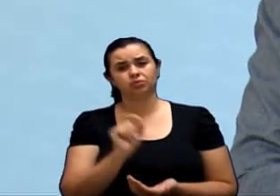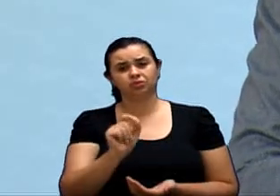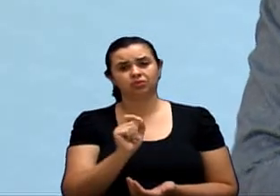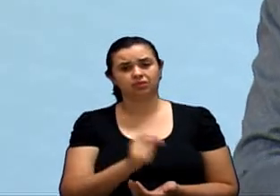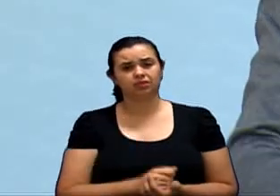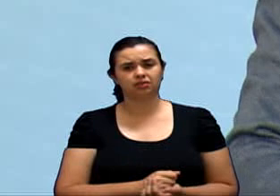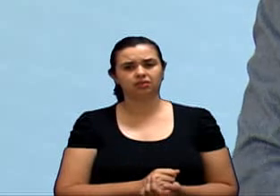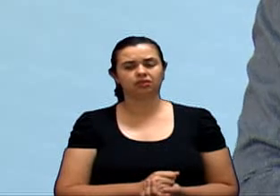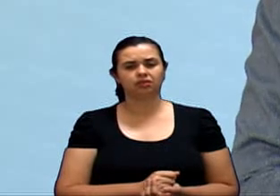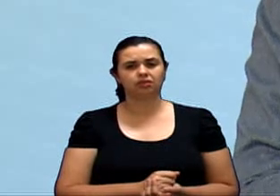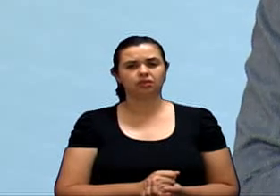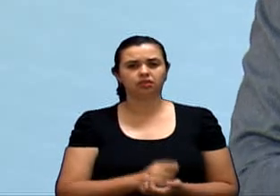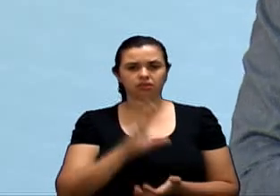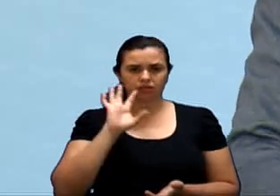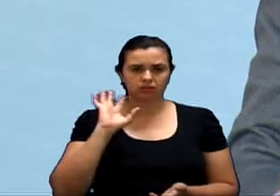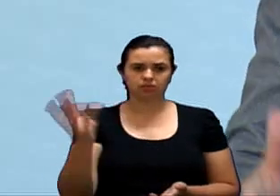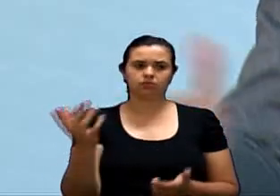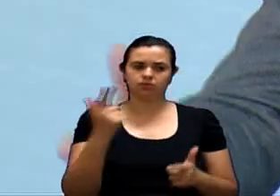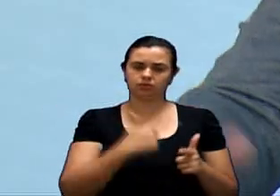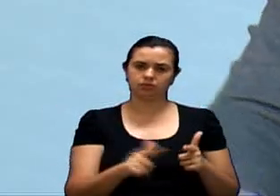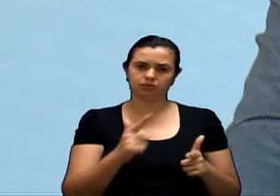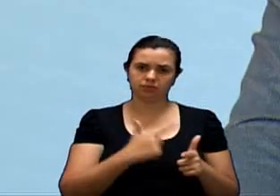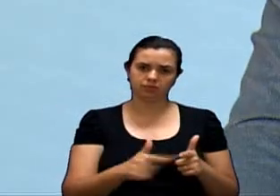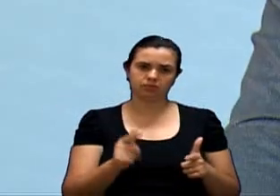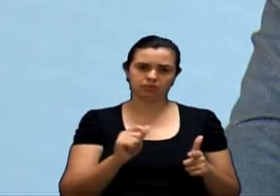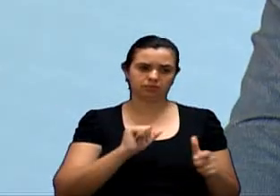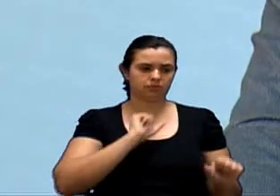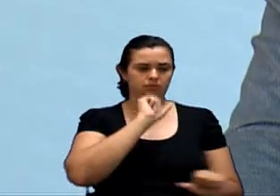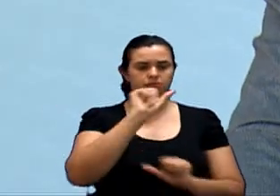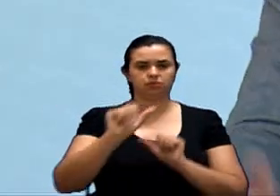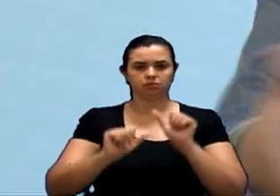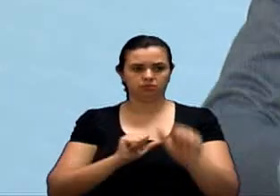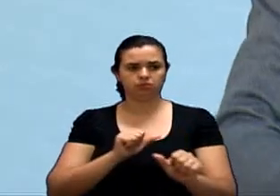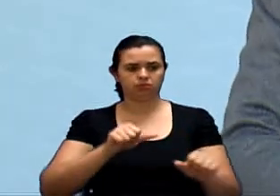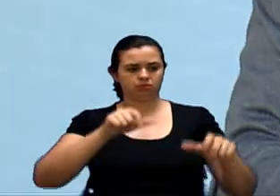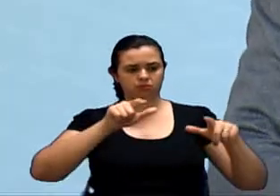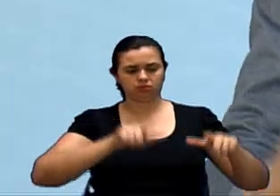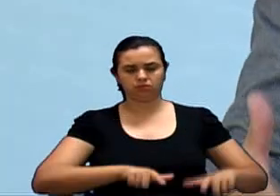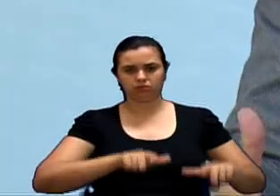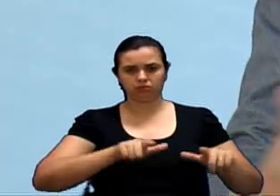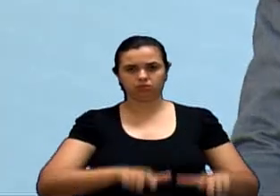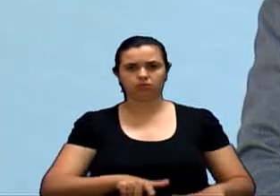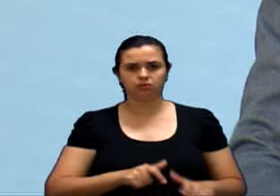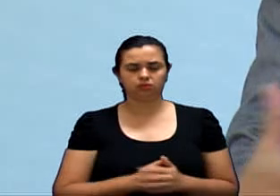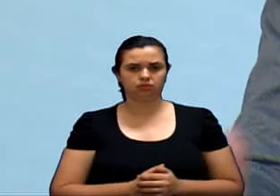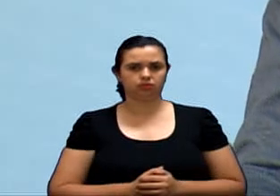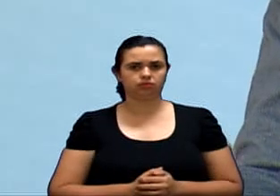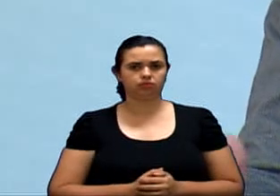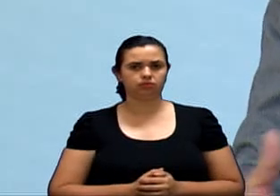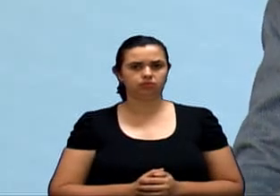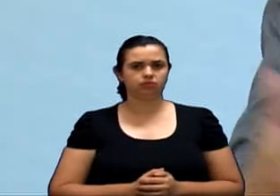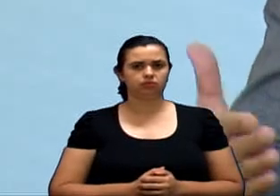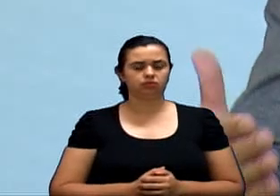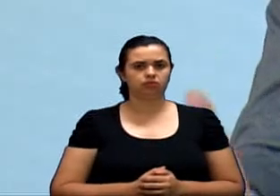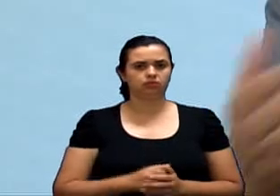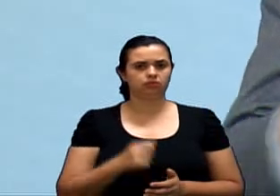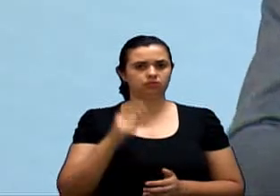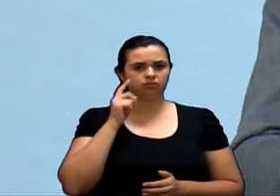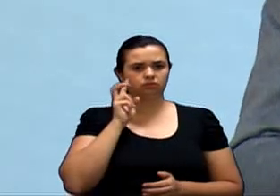interferência, que houve essa desnecessidade de mudar essa área. Porque eu não ouvi em nenhum momento